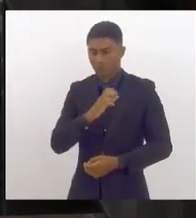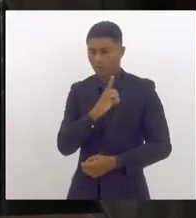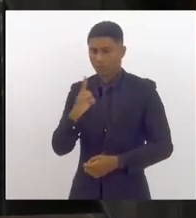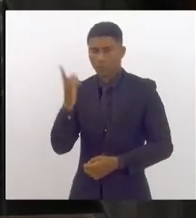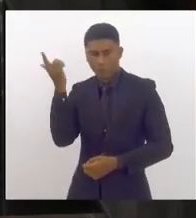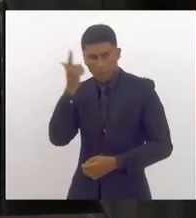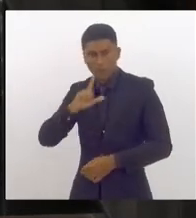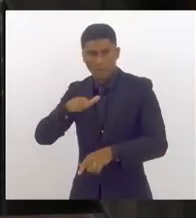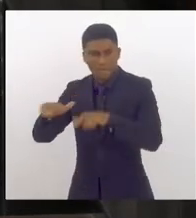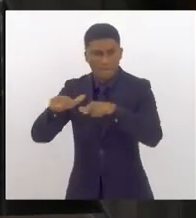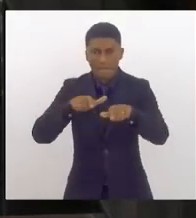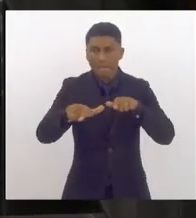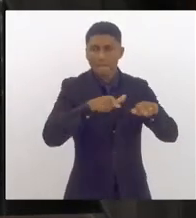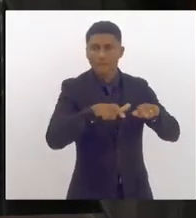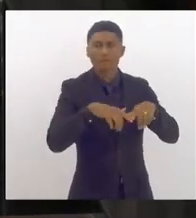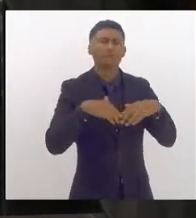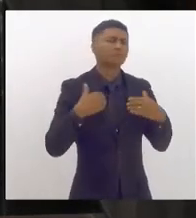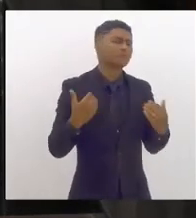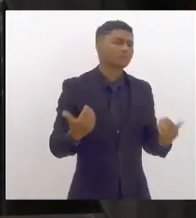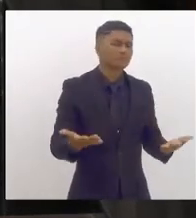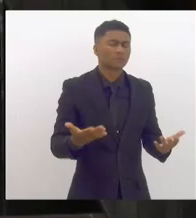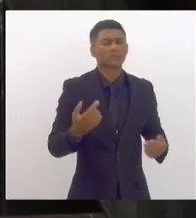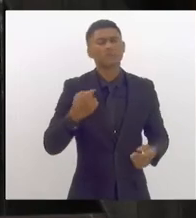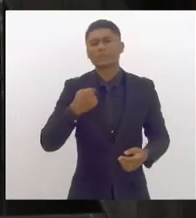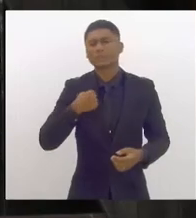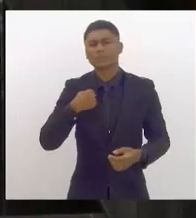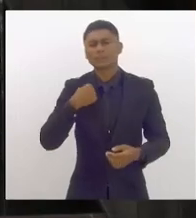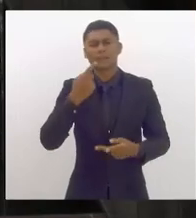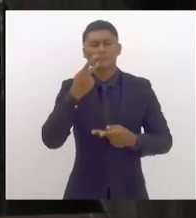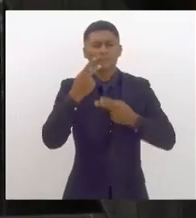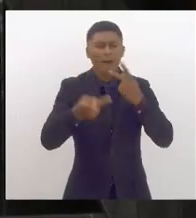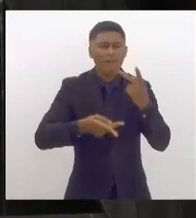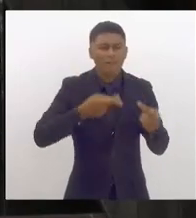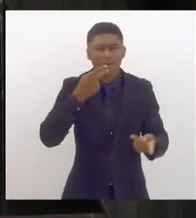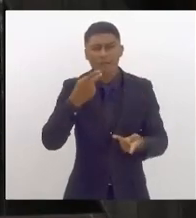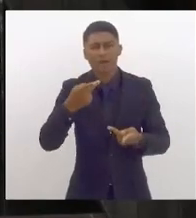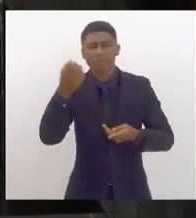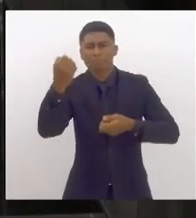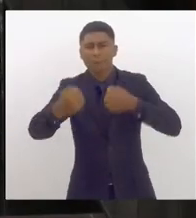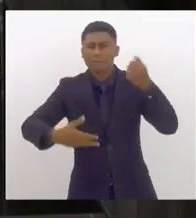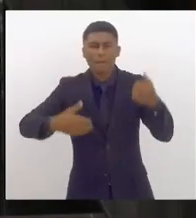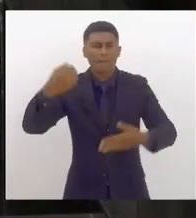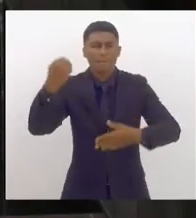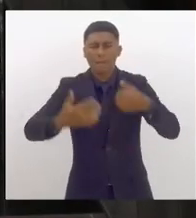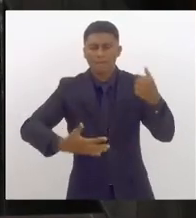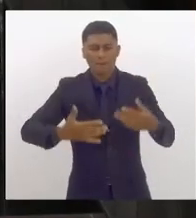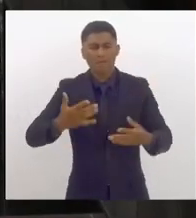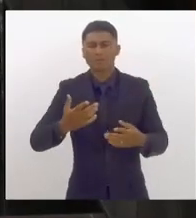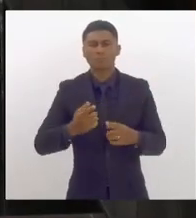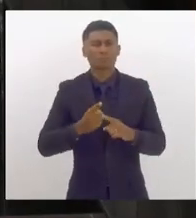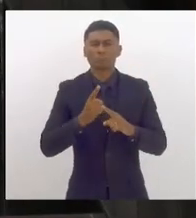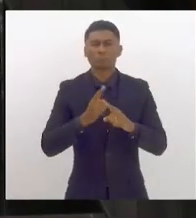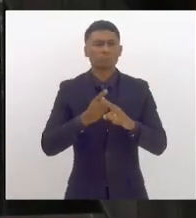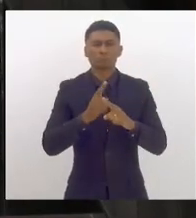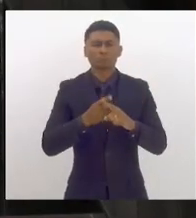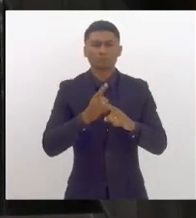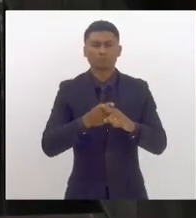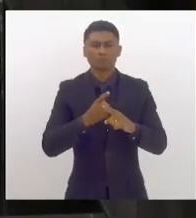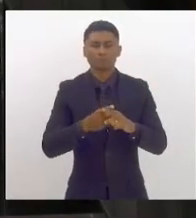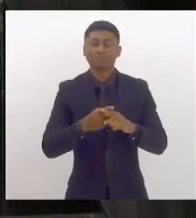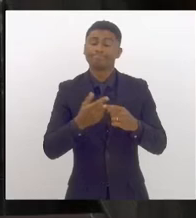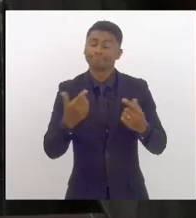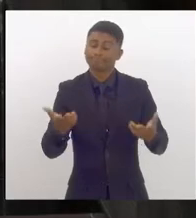o Tom senhora Presidente eu tô fazendo um pouco essa memória do tempo e para mostrar